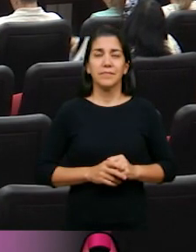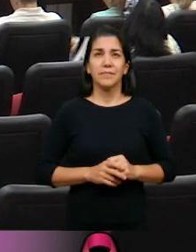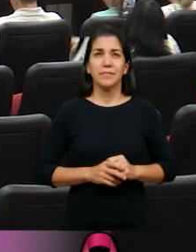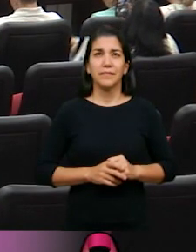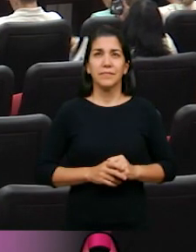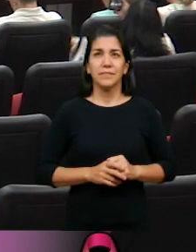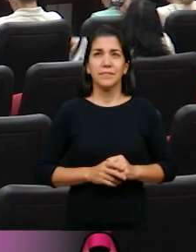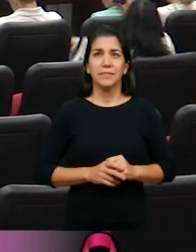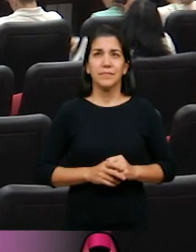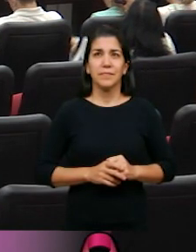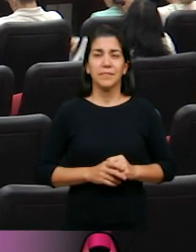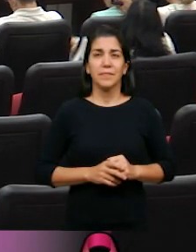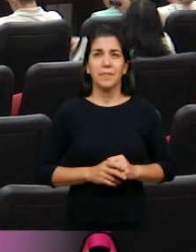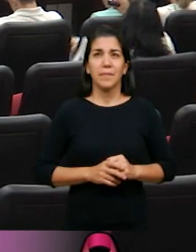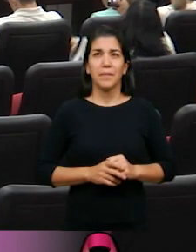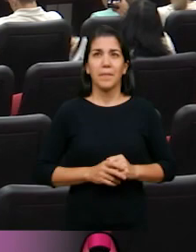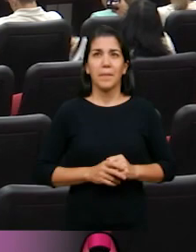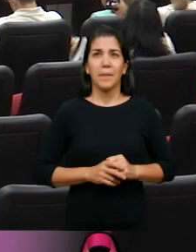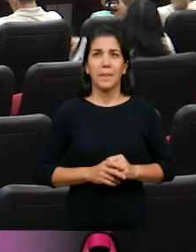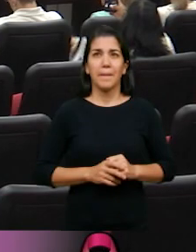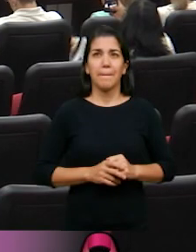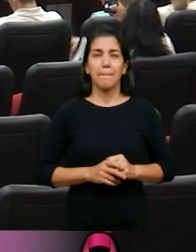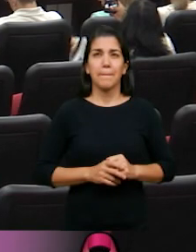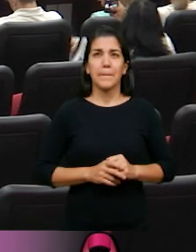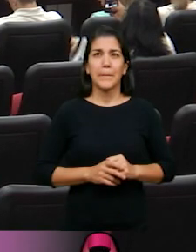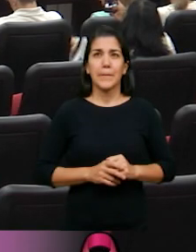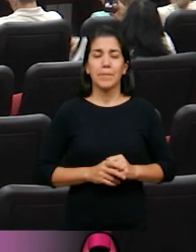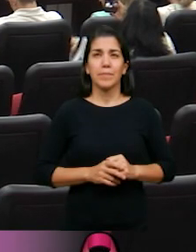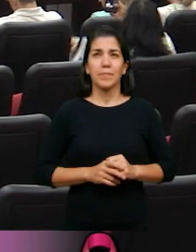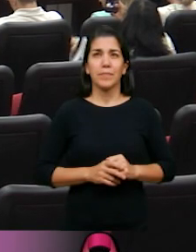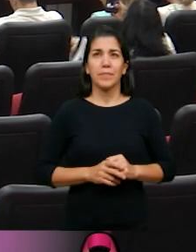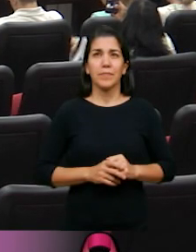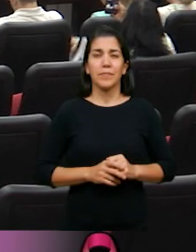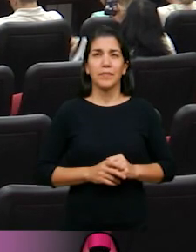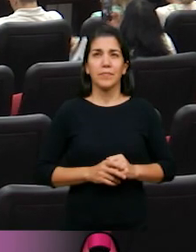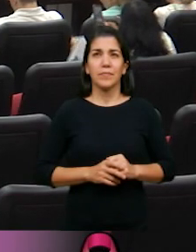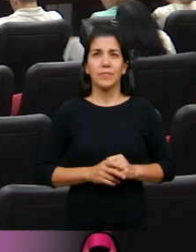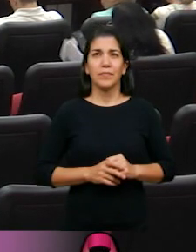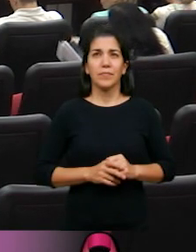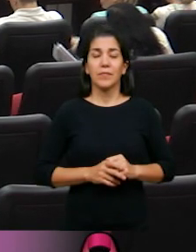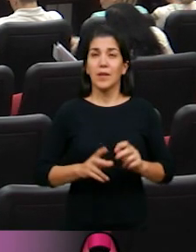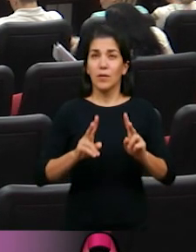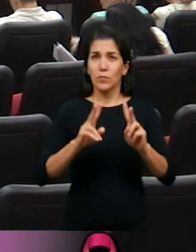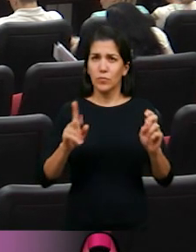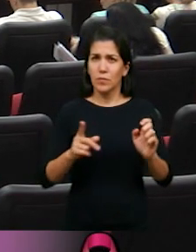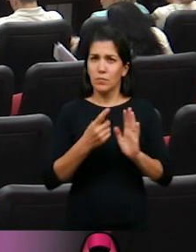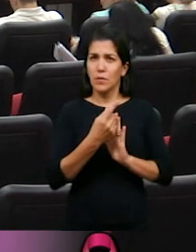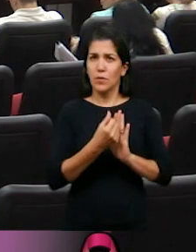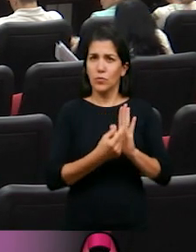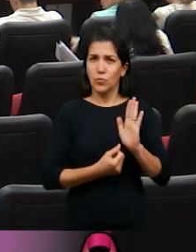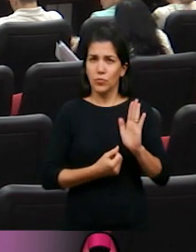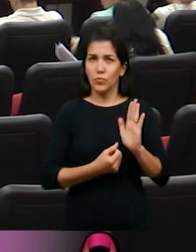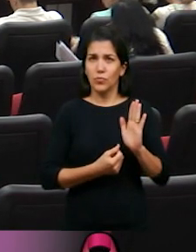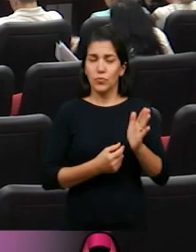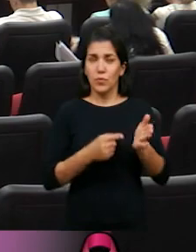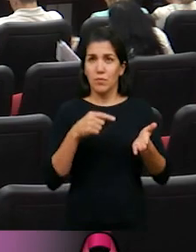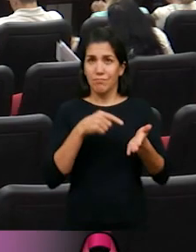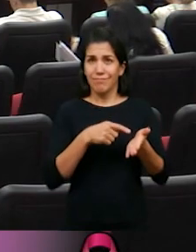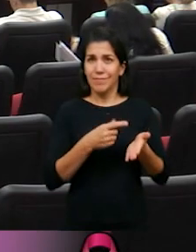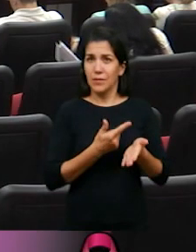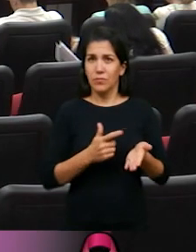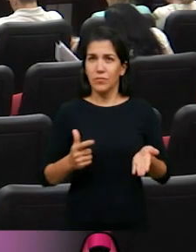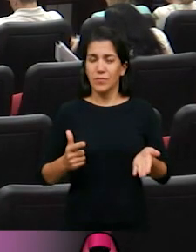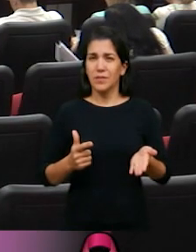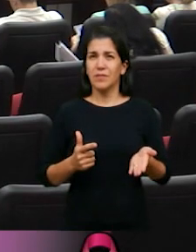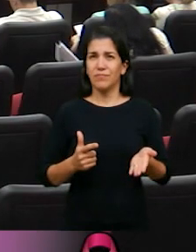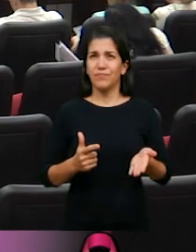Só para não parecer que eu sou louco. Porque é o seguinte, a questão da taxa de juros é incômodo mesmo não vir. É incômodo.